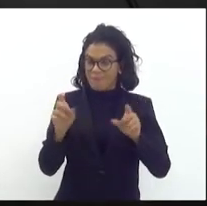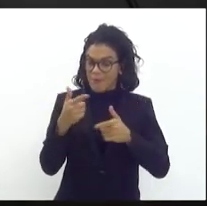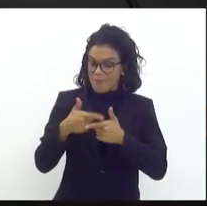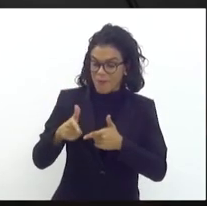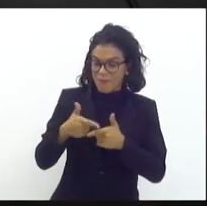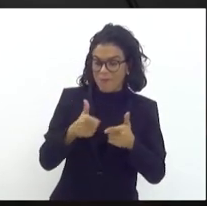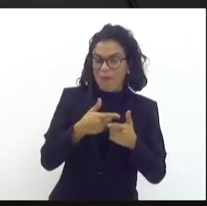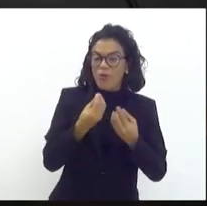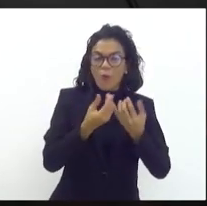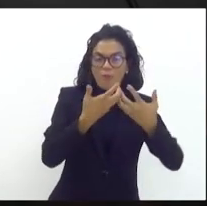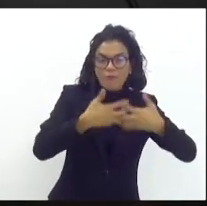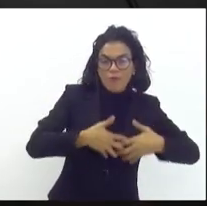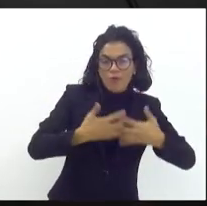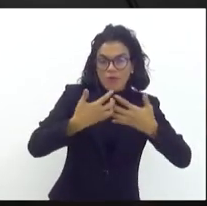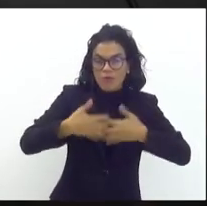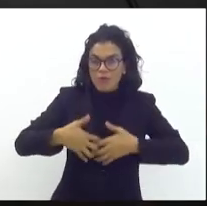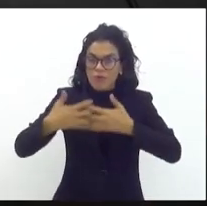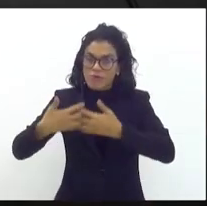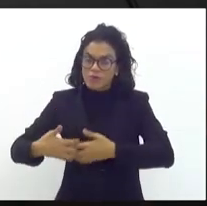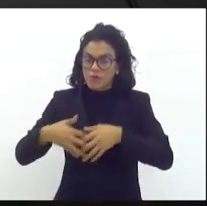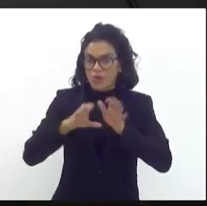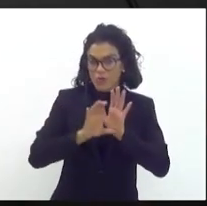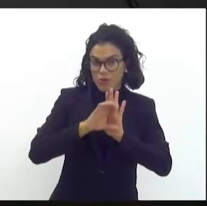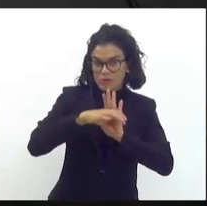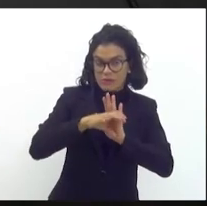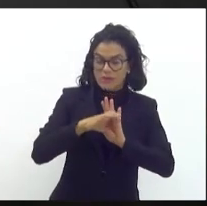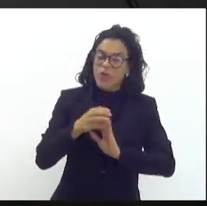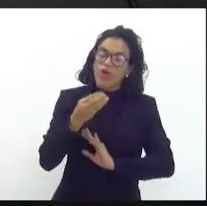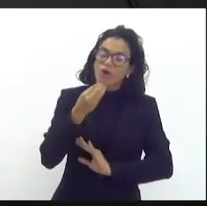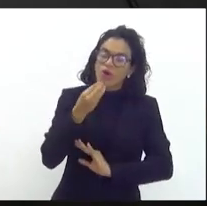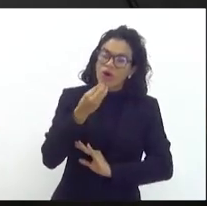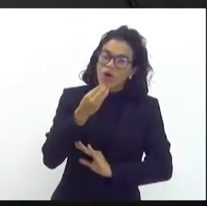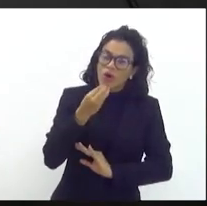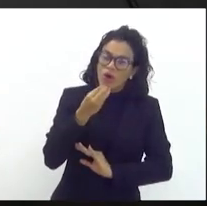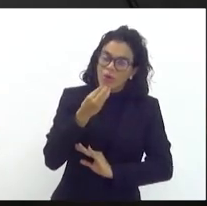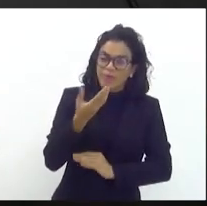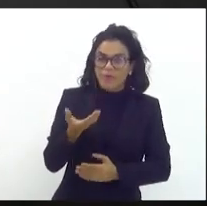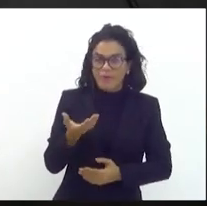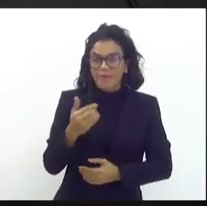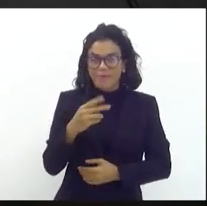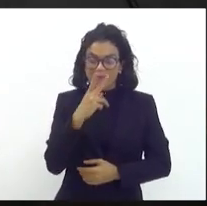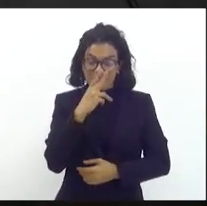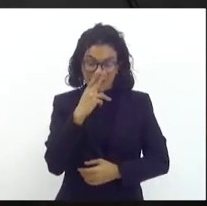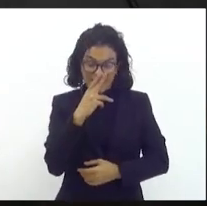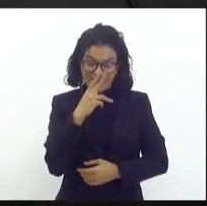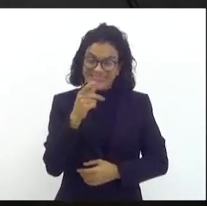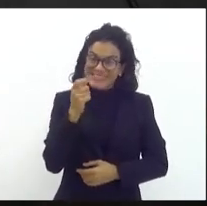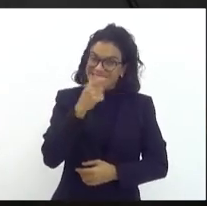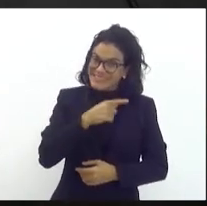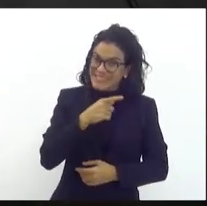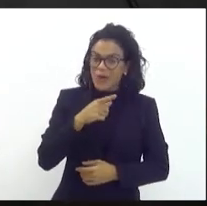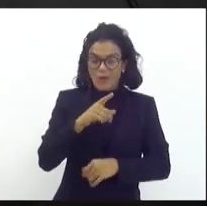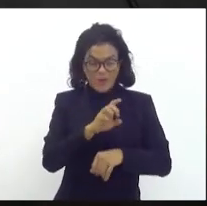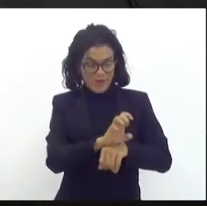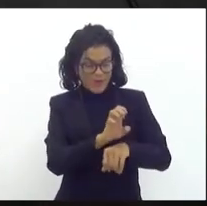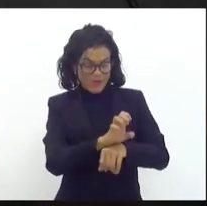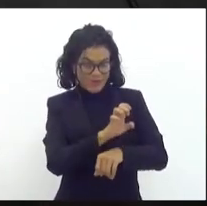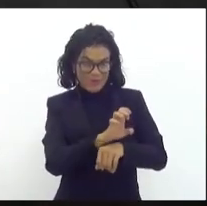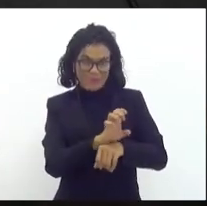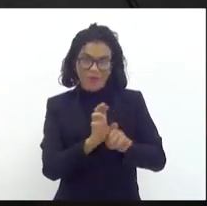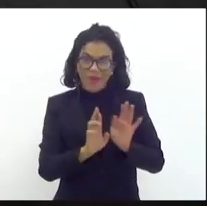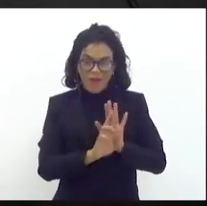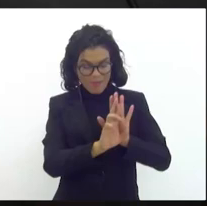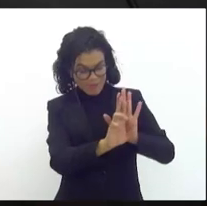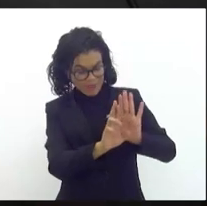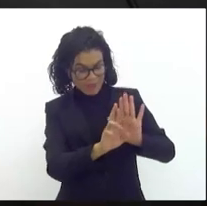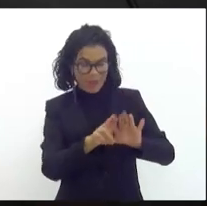operacionalidade desse conceito Óbvio E aí a gente parece até que tá falando contra Aliás o estado a figura do